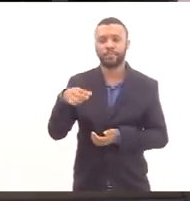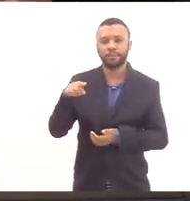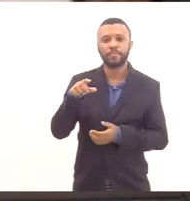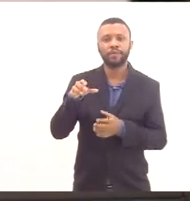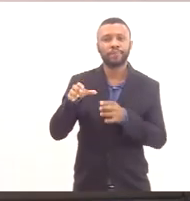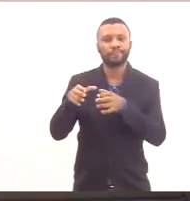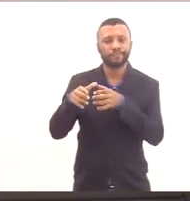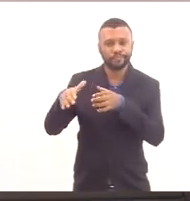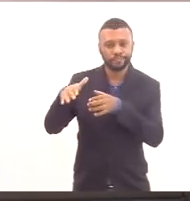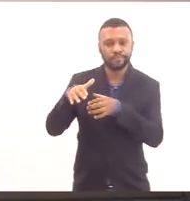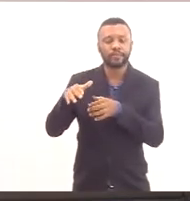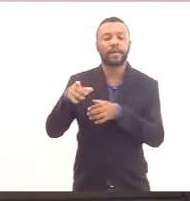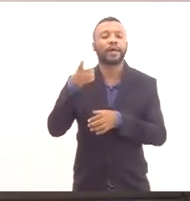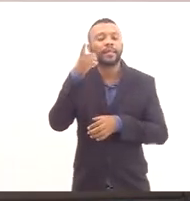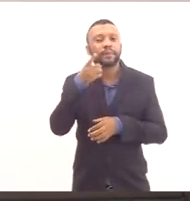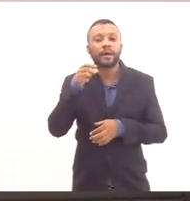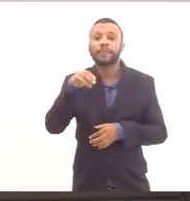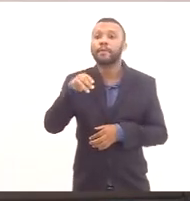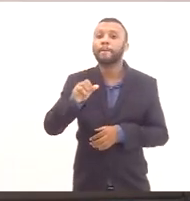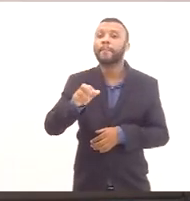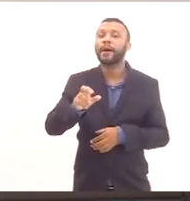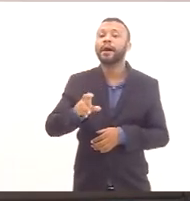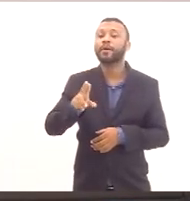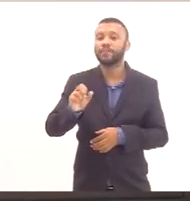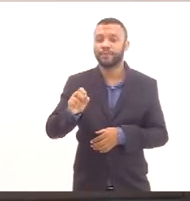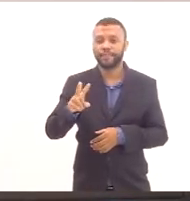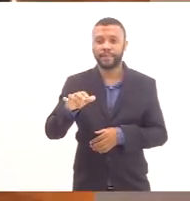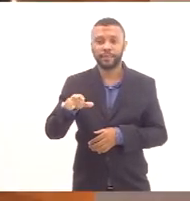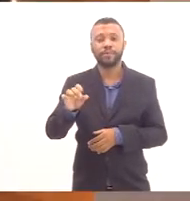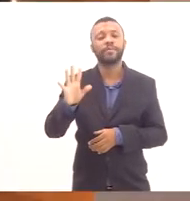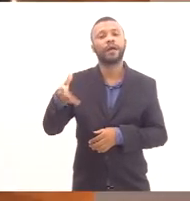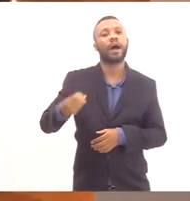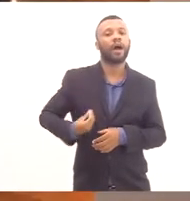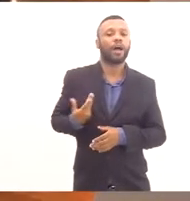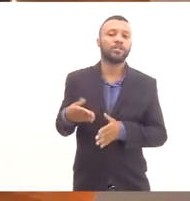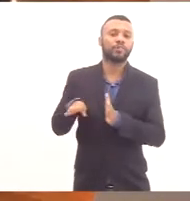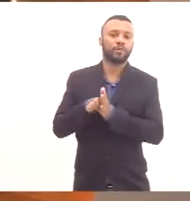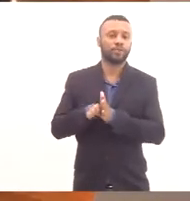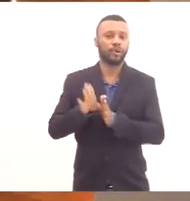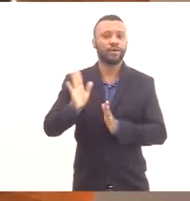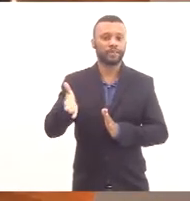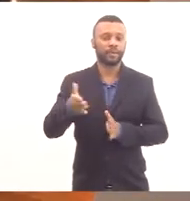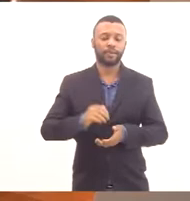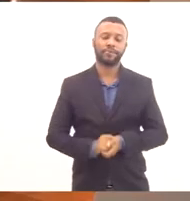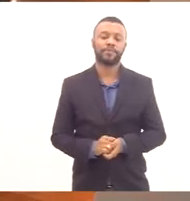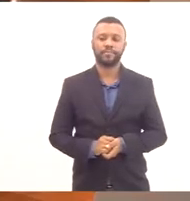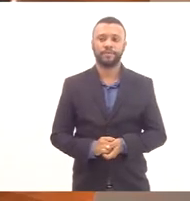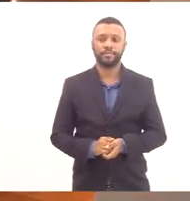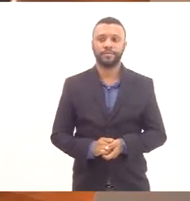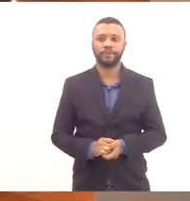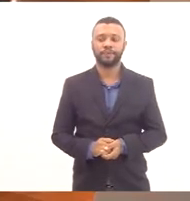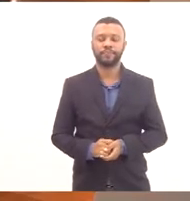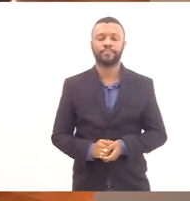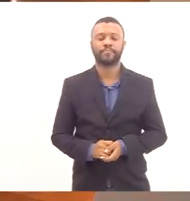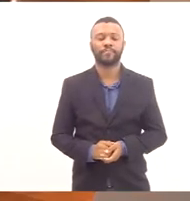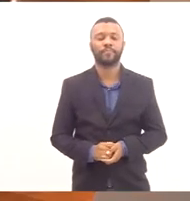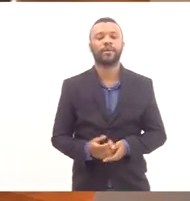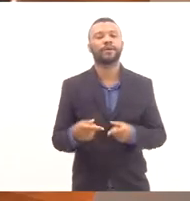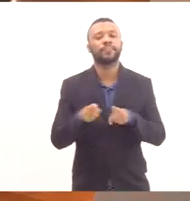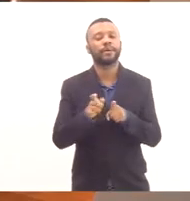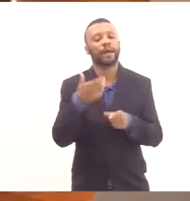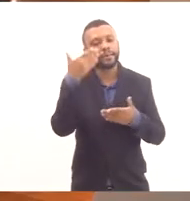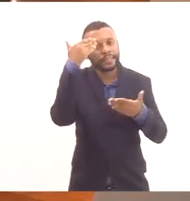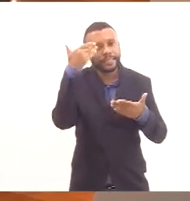tá aí Marcos Vinícius já tá aí Deputado Marcus Vinicius eataly e eu quero quero também